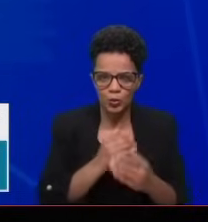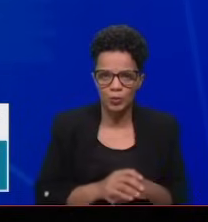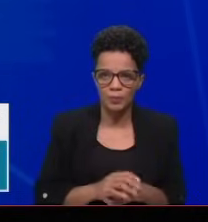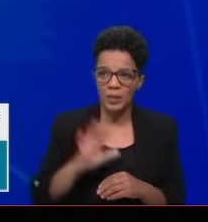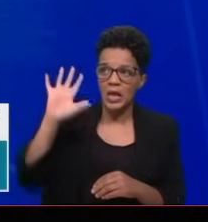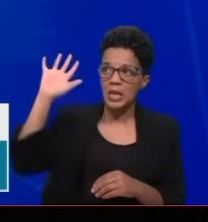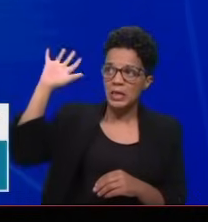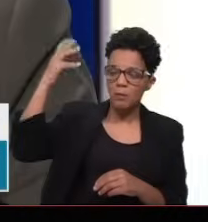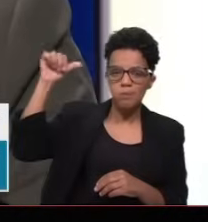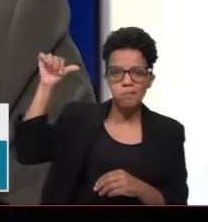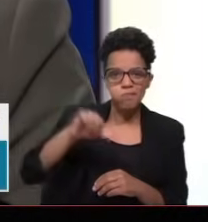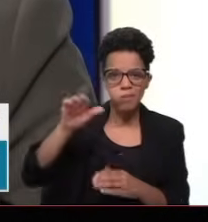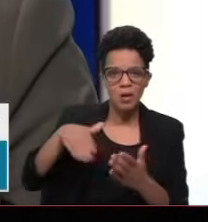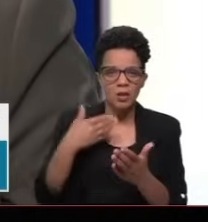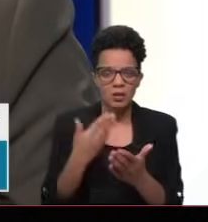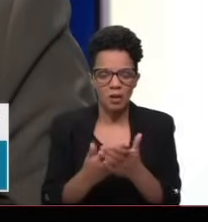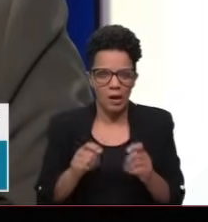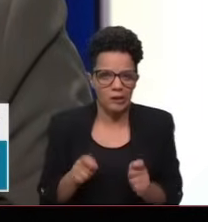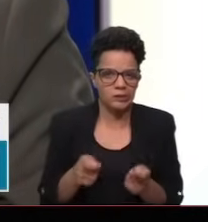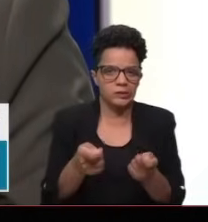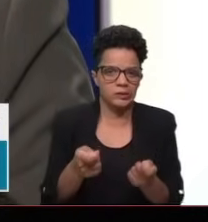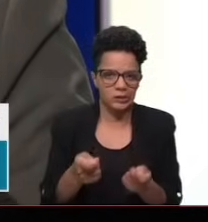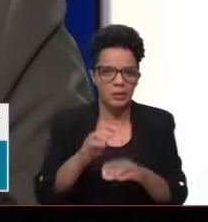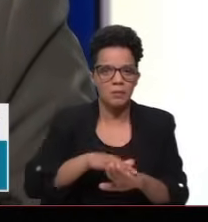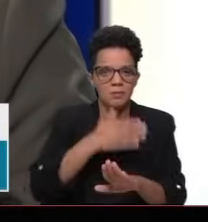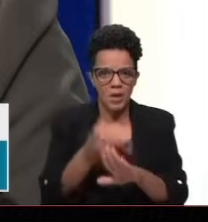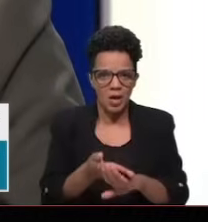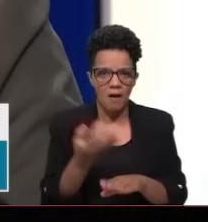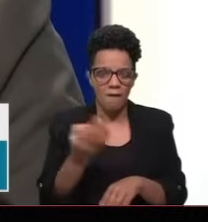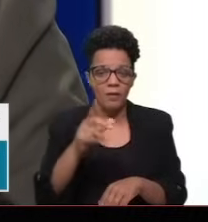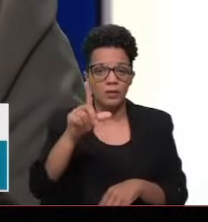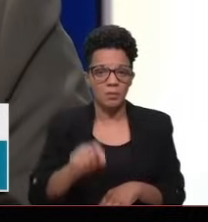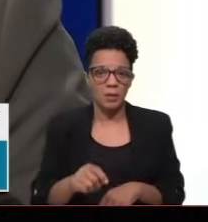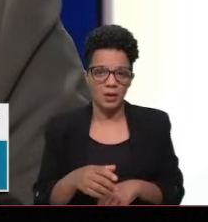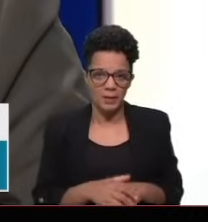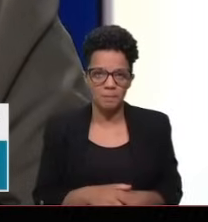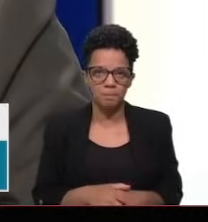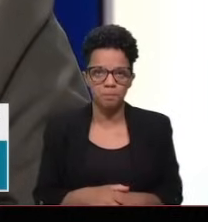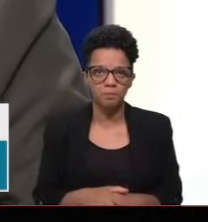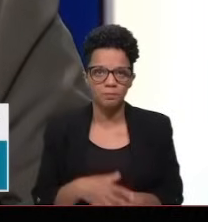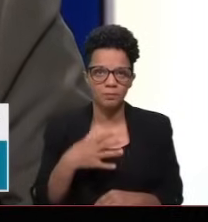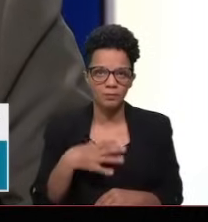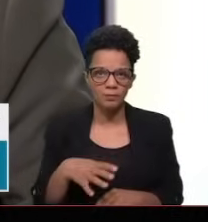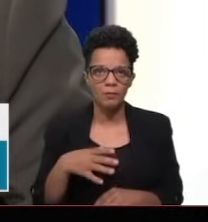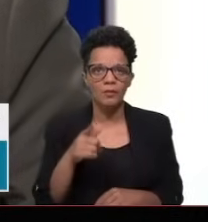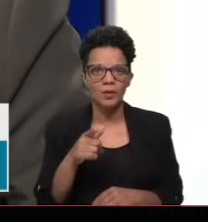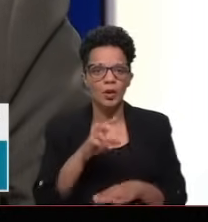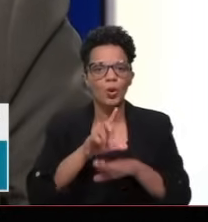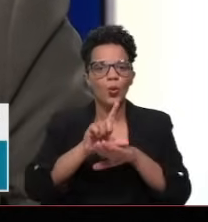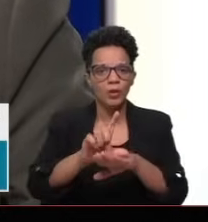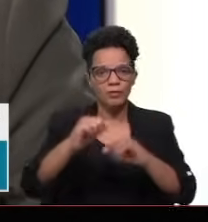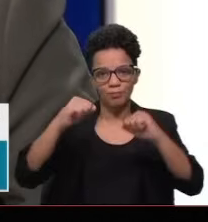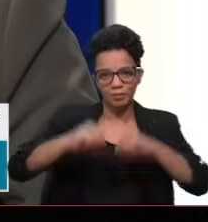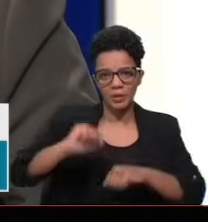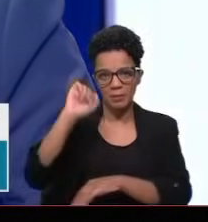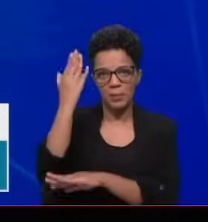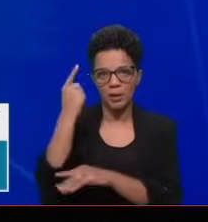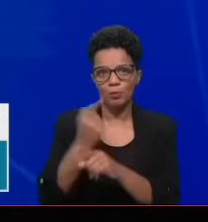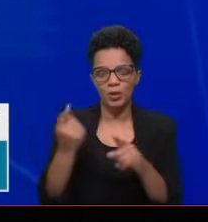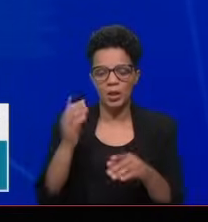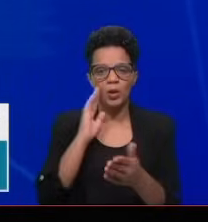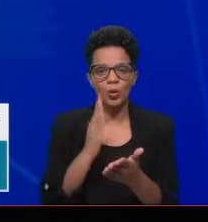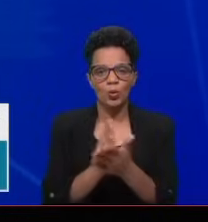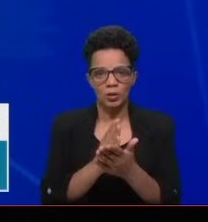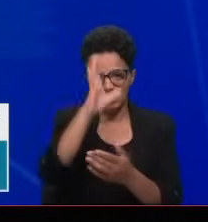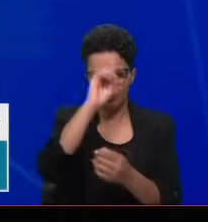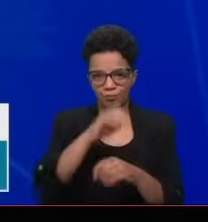climáticas vamos estar ainda a pressionar muito mais isto e já agora quero e eh dizer Liv já está Pan que o pan na última Regis latura